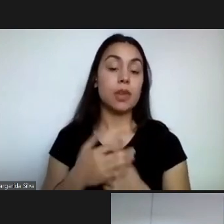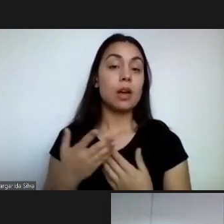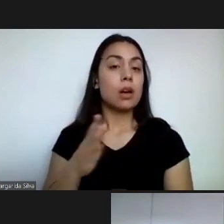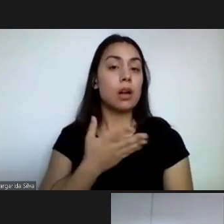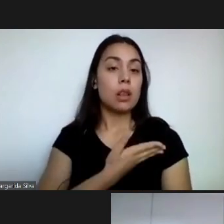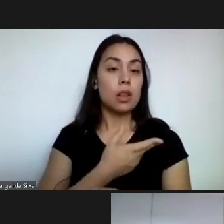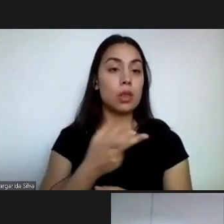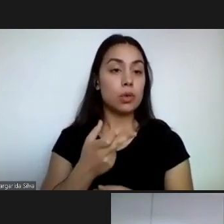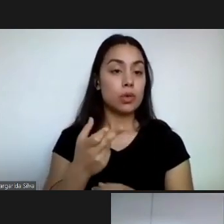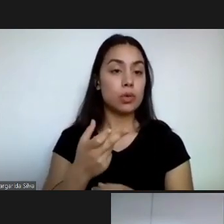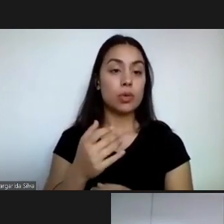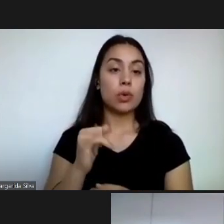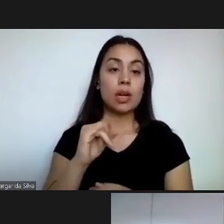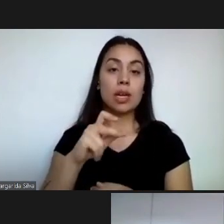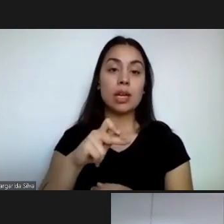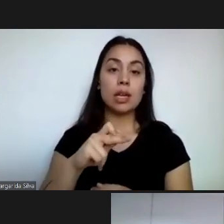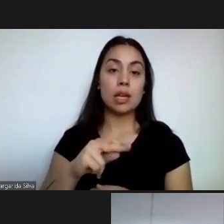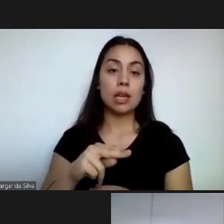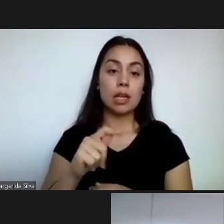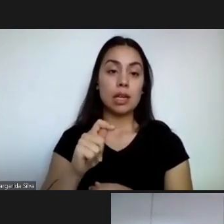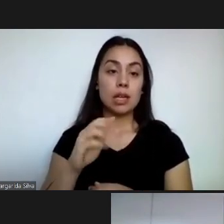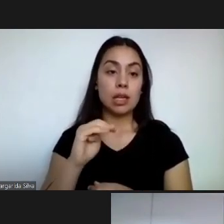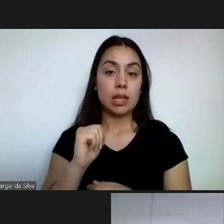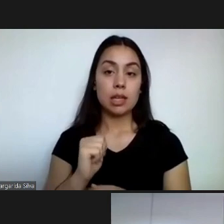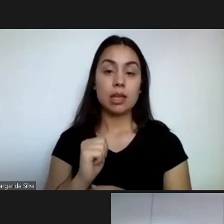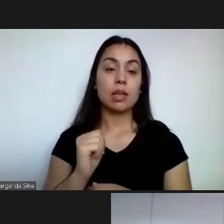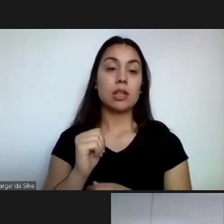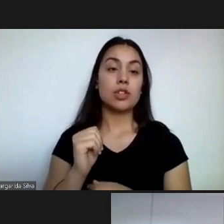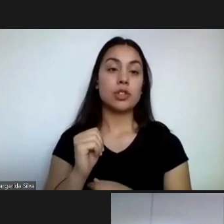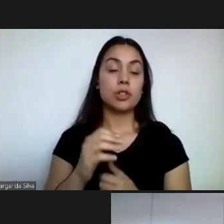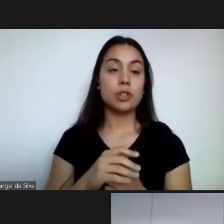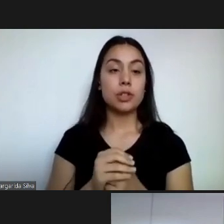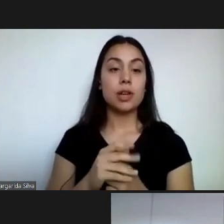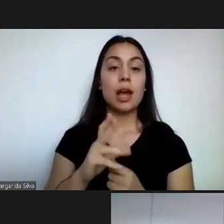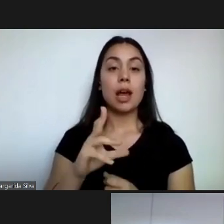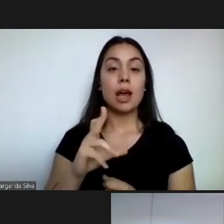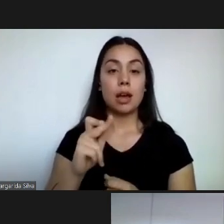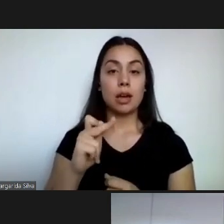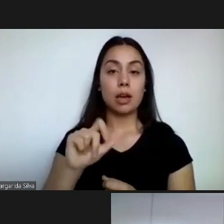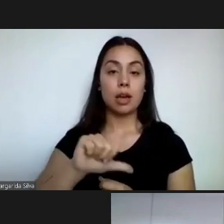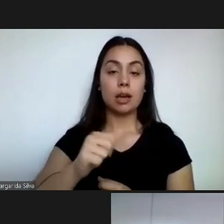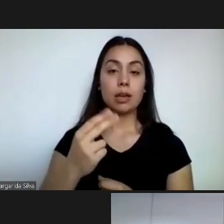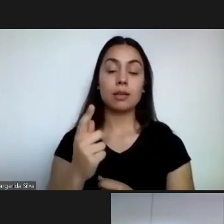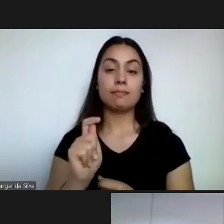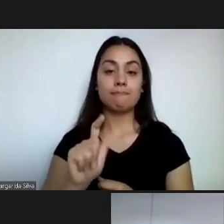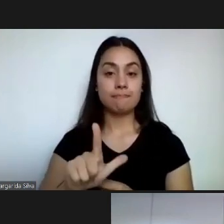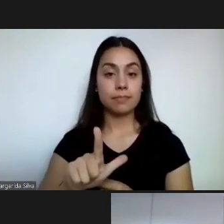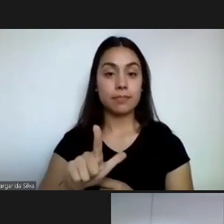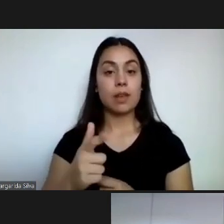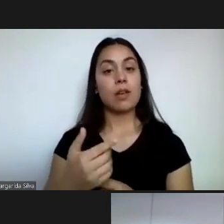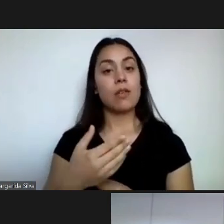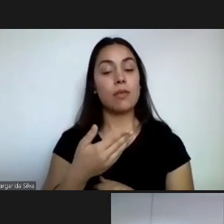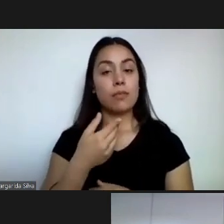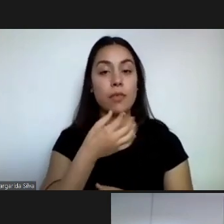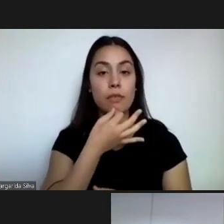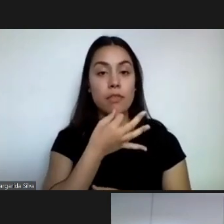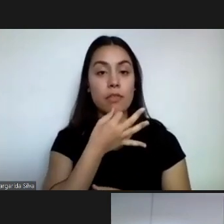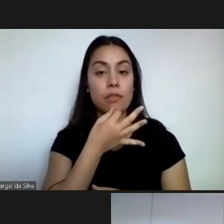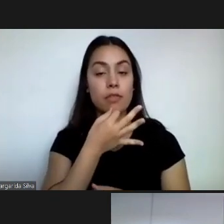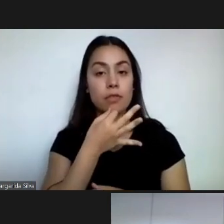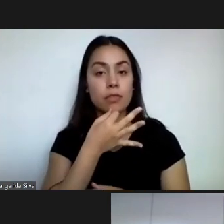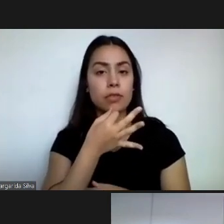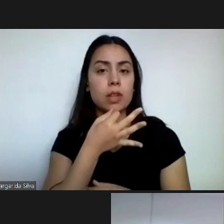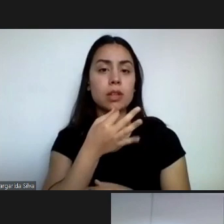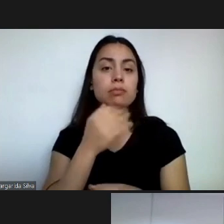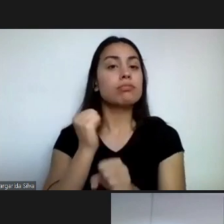Inês Santos, doutora Raquel Matias e a doutora Eulália Alexandre, que nos vão falar cada uma no início daquilo que fazem, não